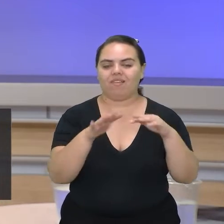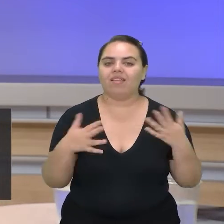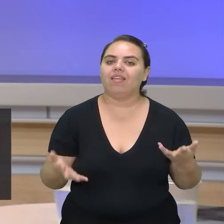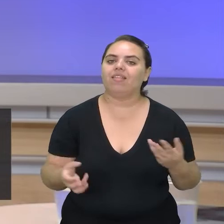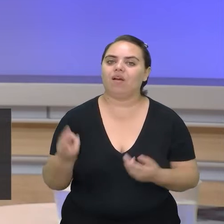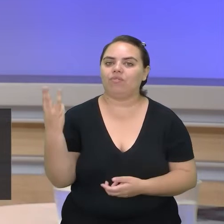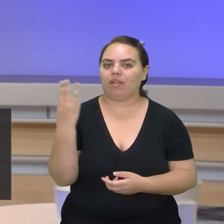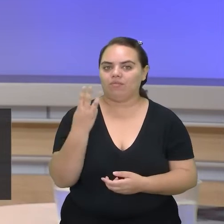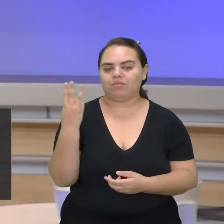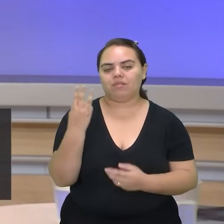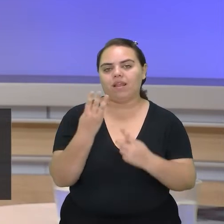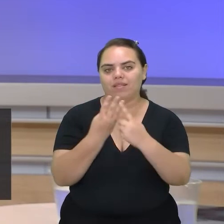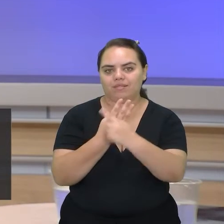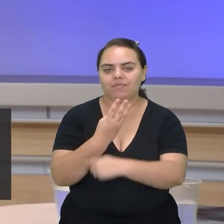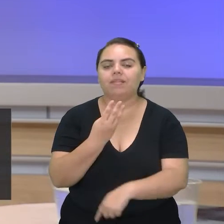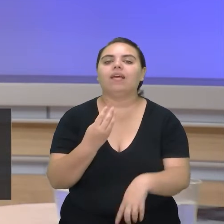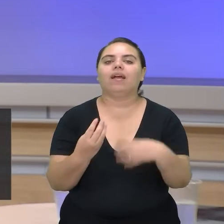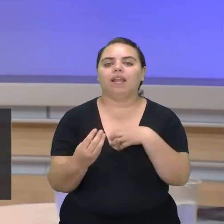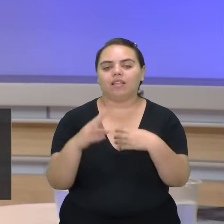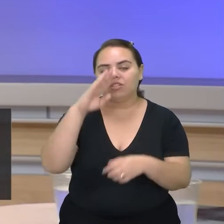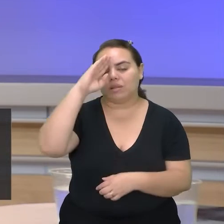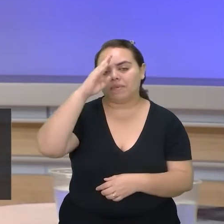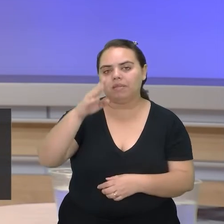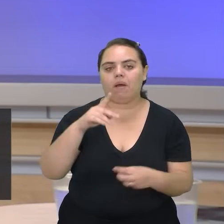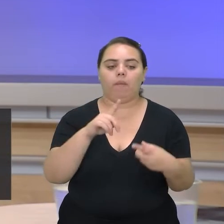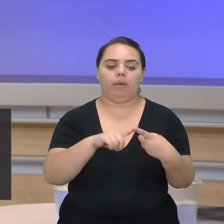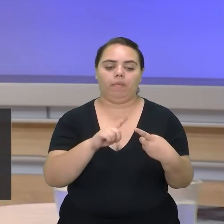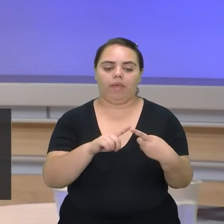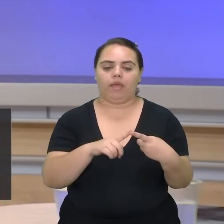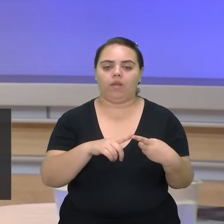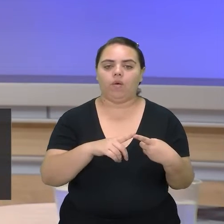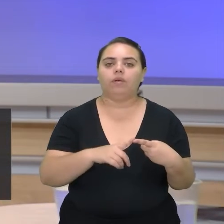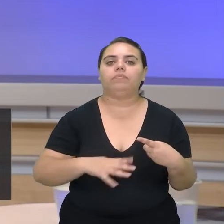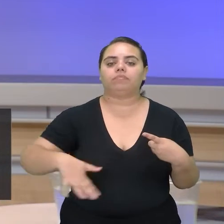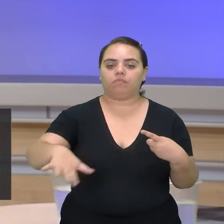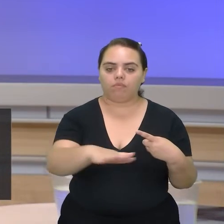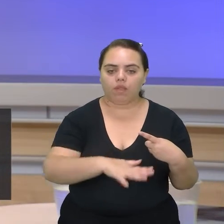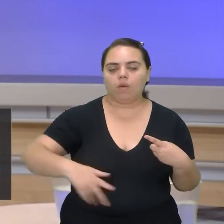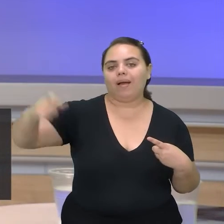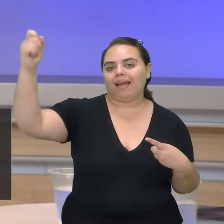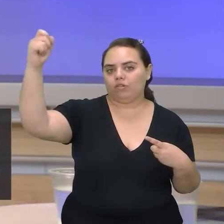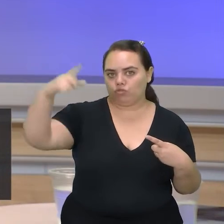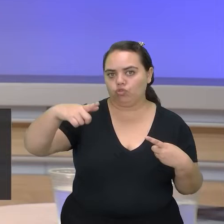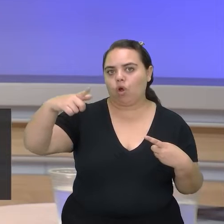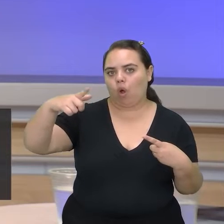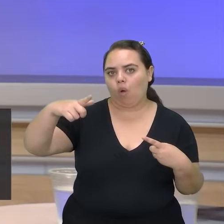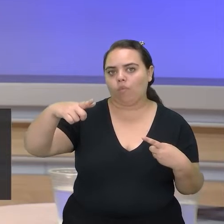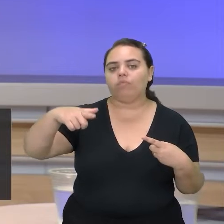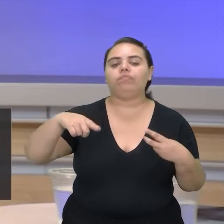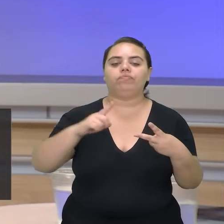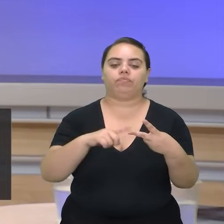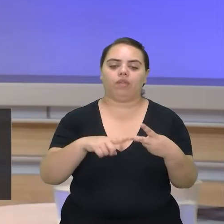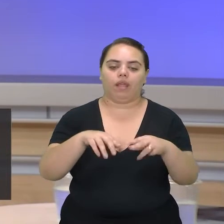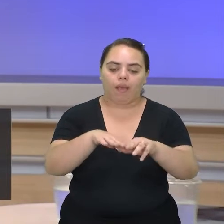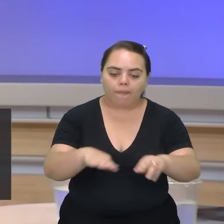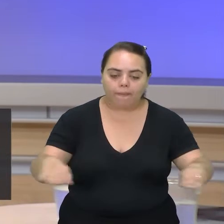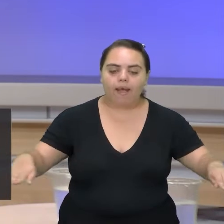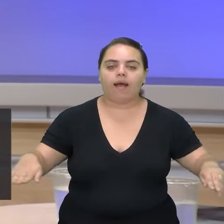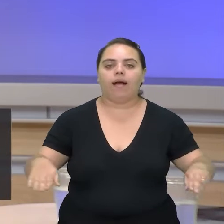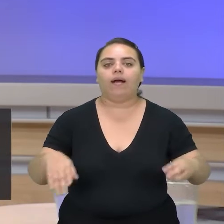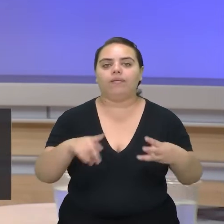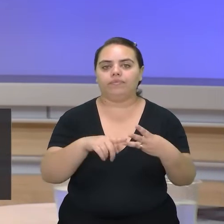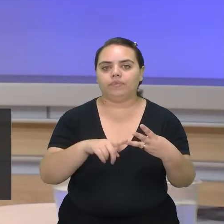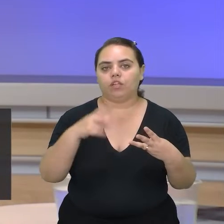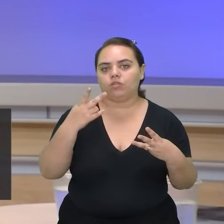esses três características principais. É uma área ensolarada, né? Plana e de pelo menos 200